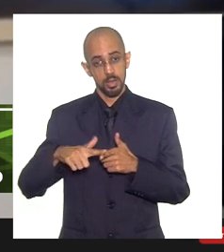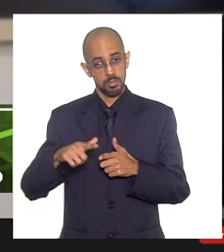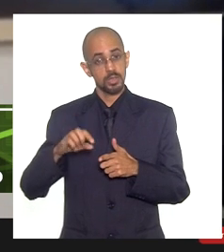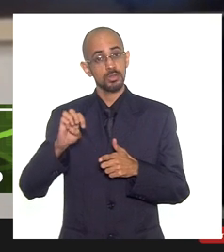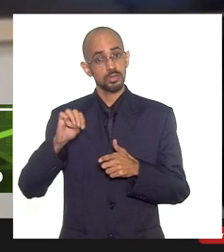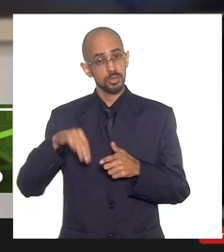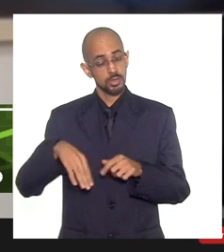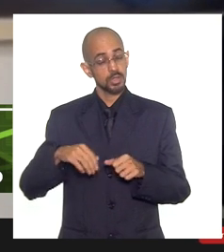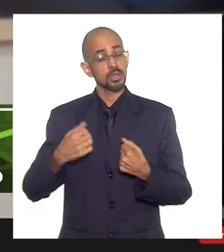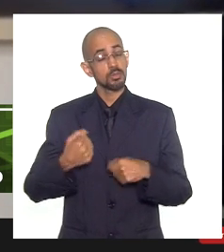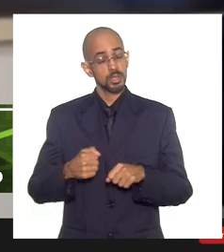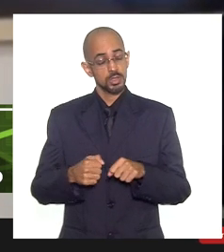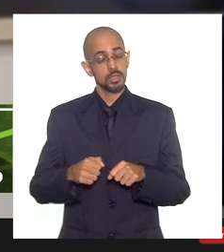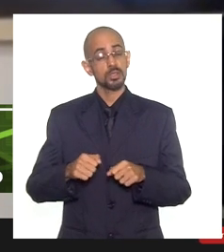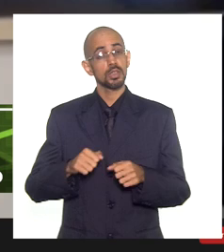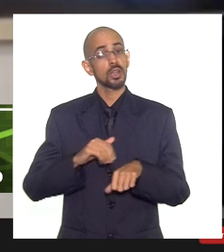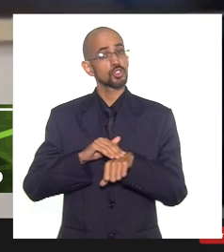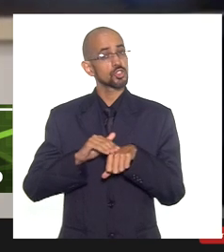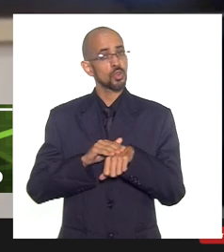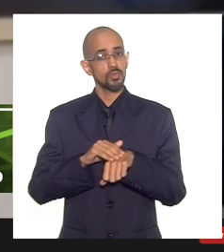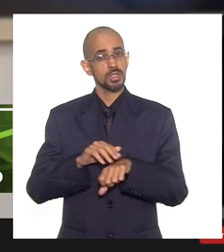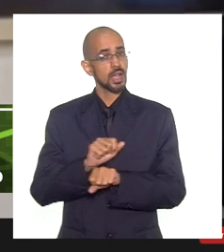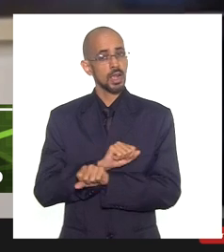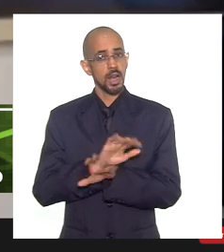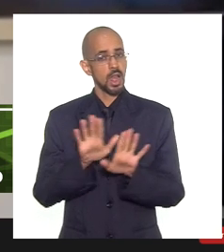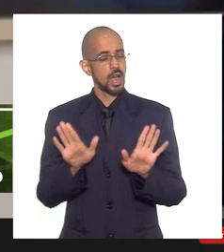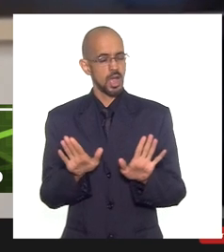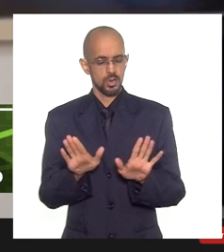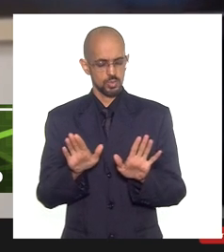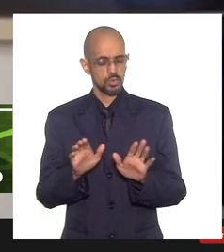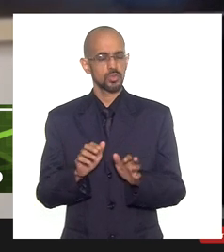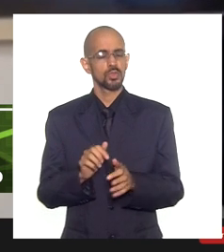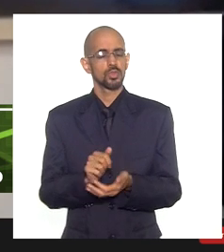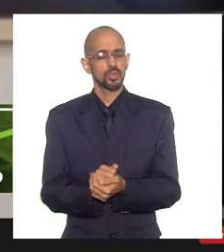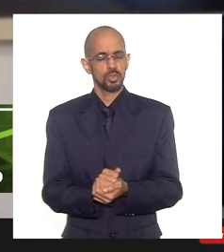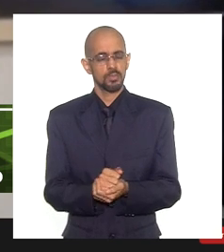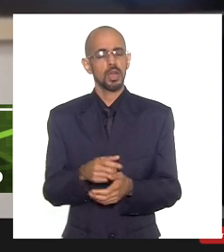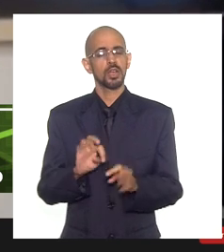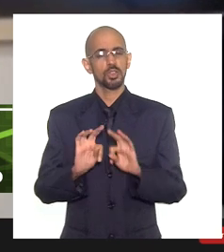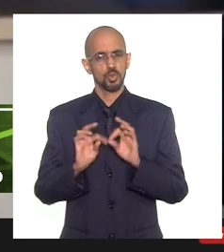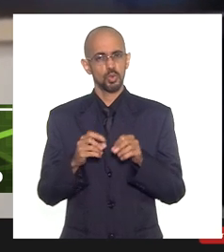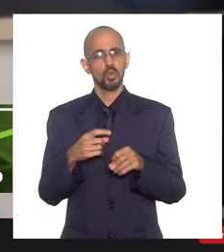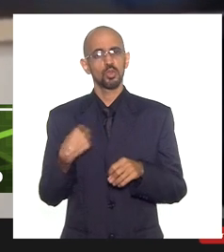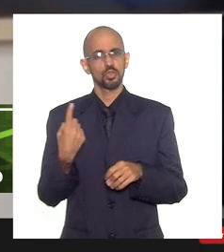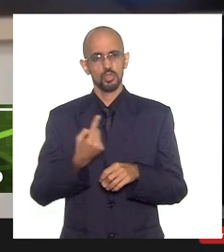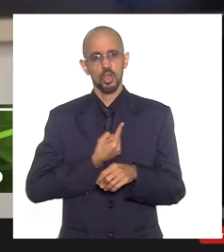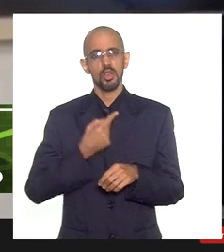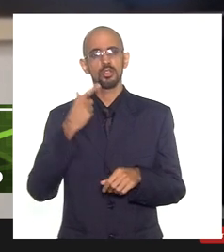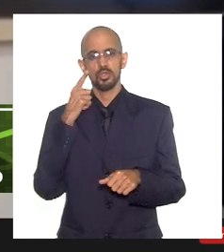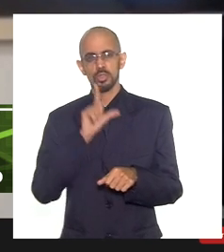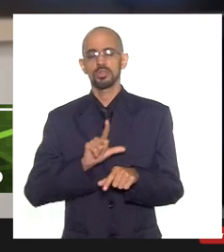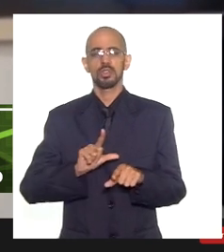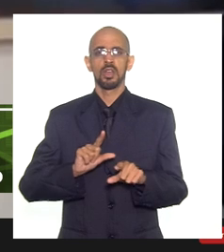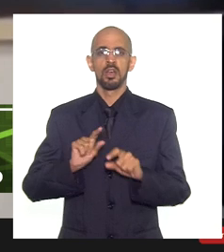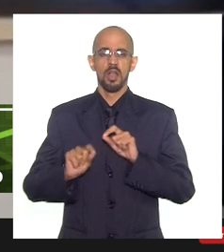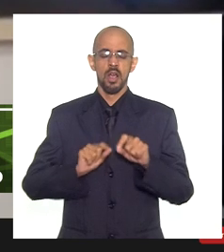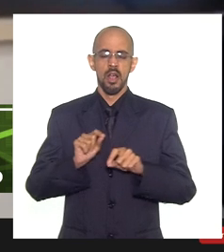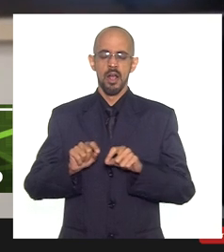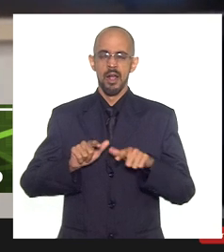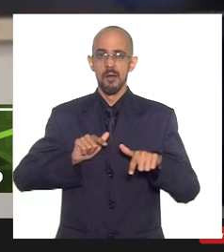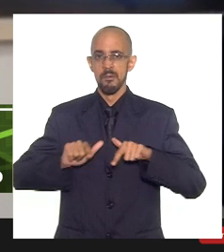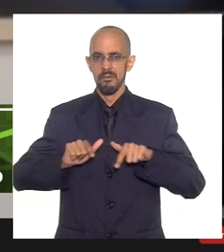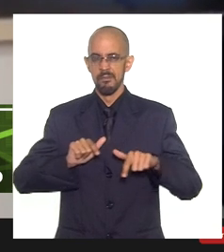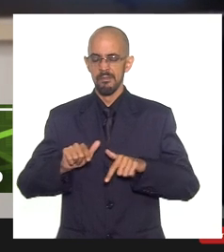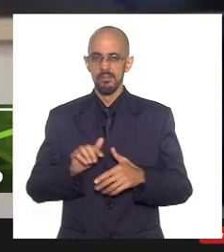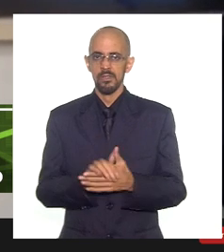também devem ser colocados em cima da mesa para que todos nós possamos trabalhar com isso